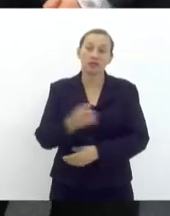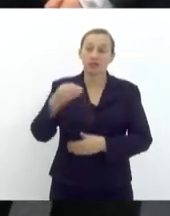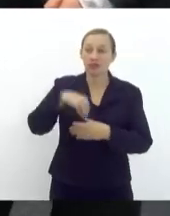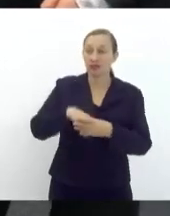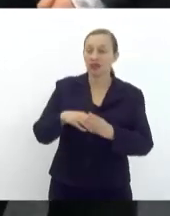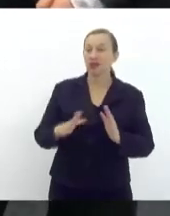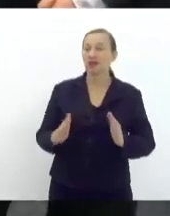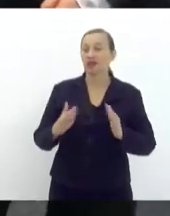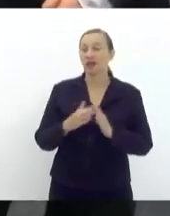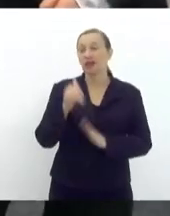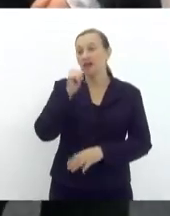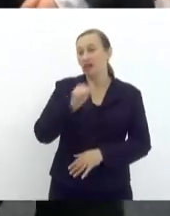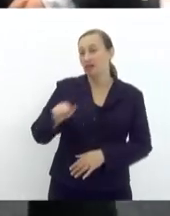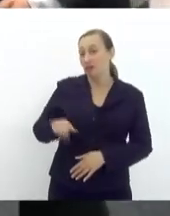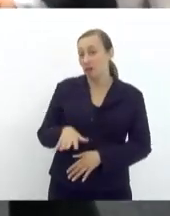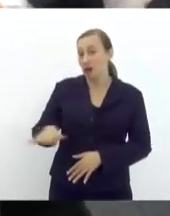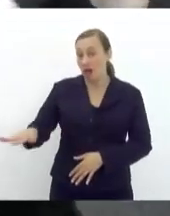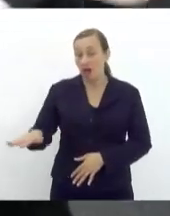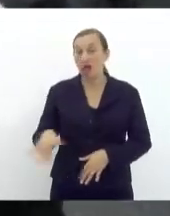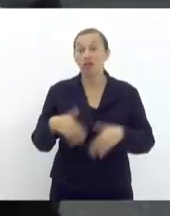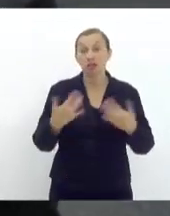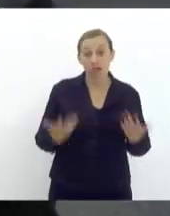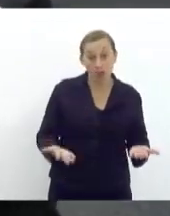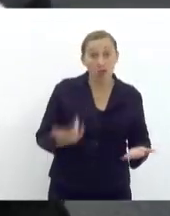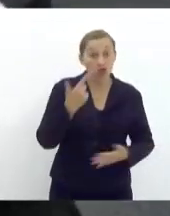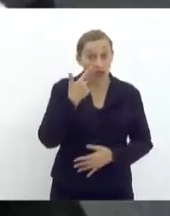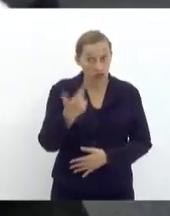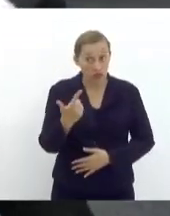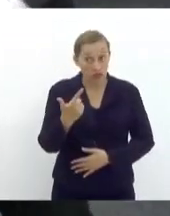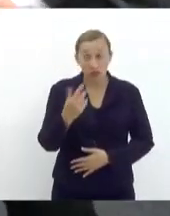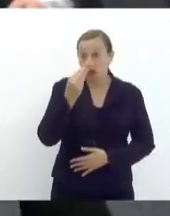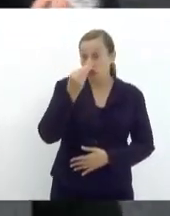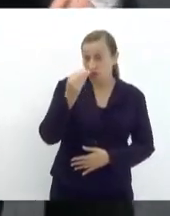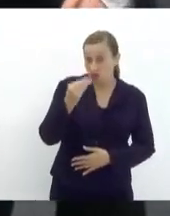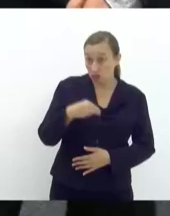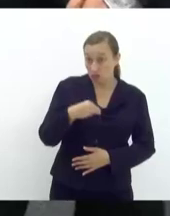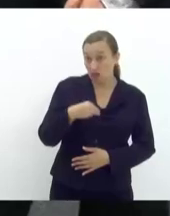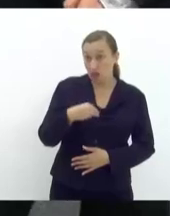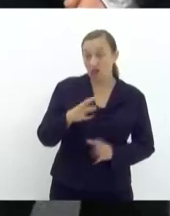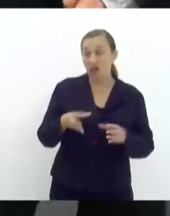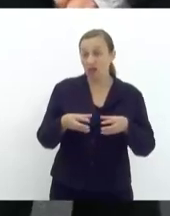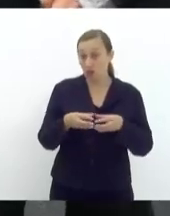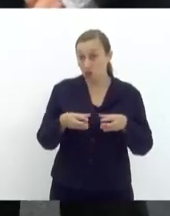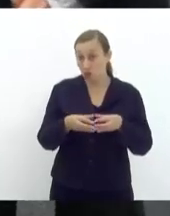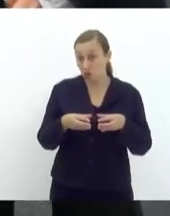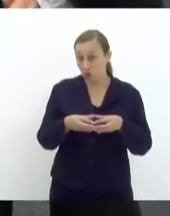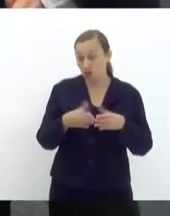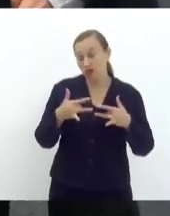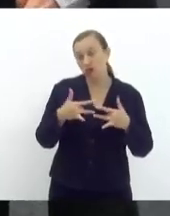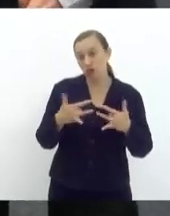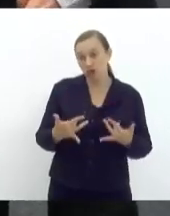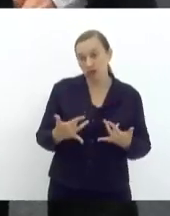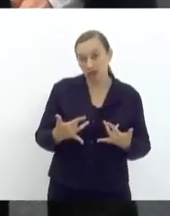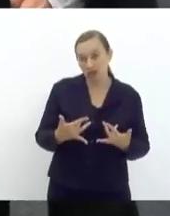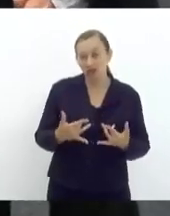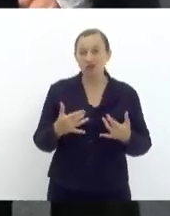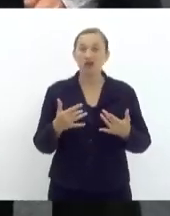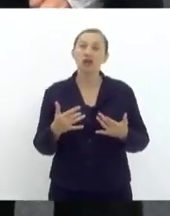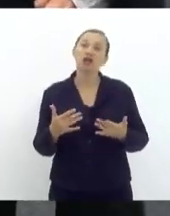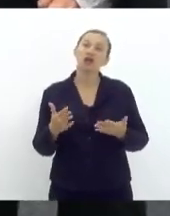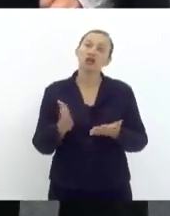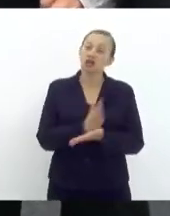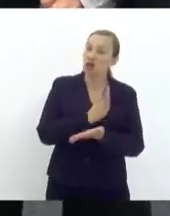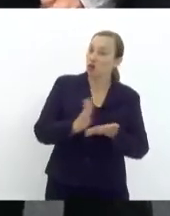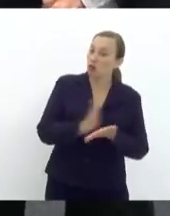da casa das mulheres na Maré então a gente vê que a indignação exceletiva a gente vê que a solidariedade é seletiva